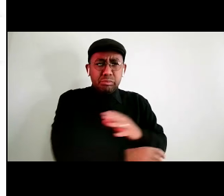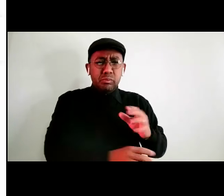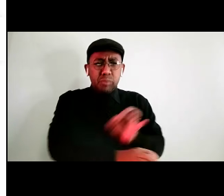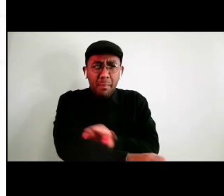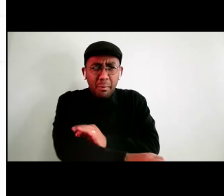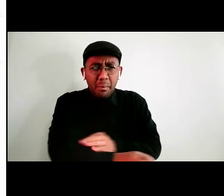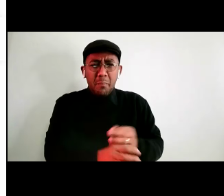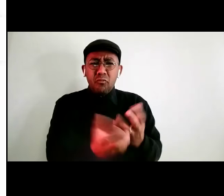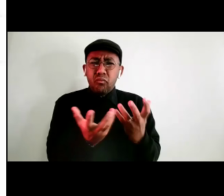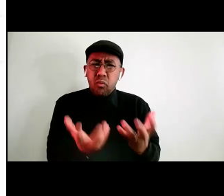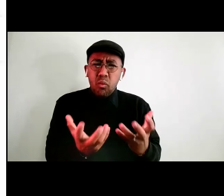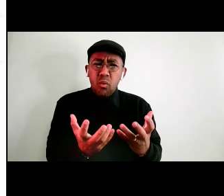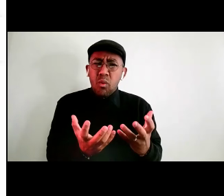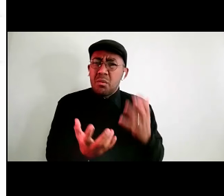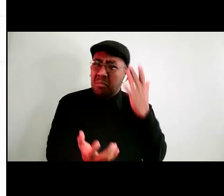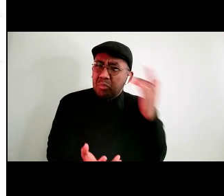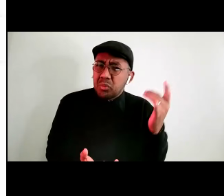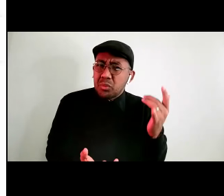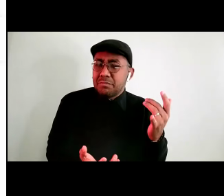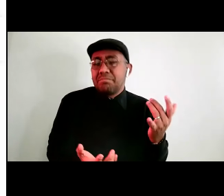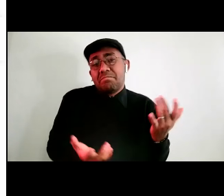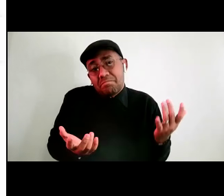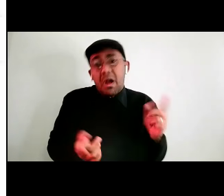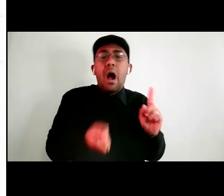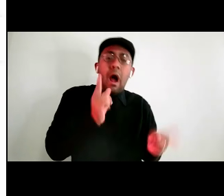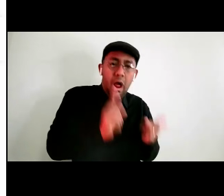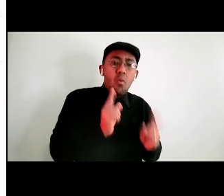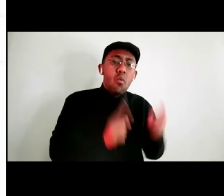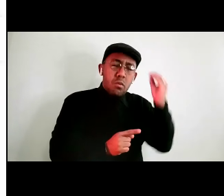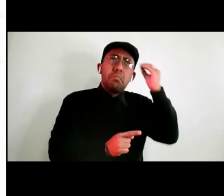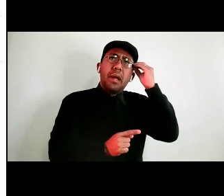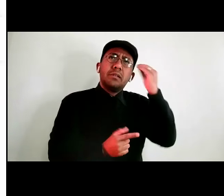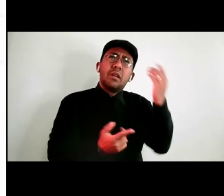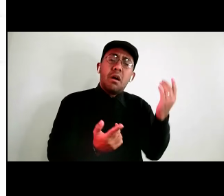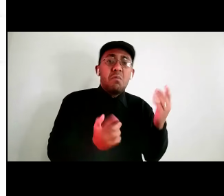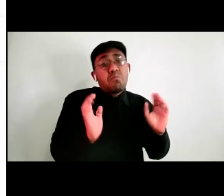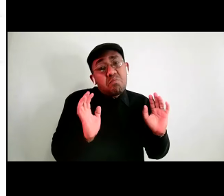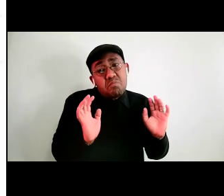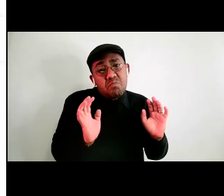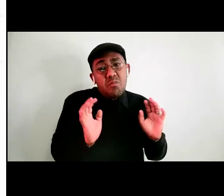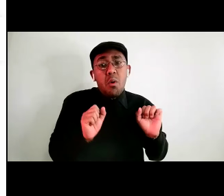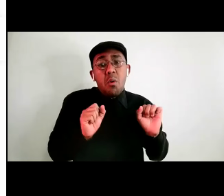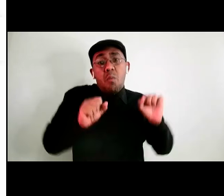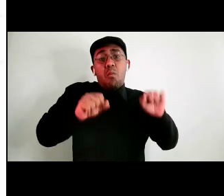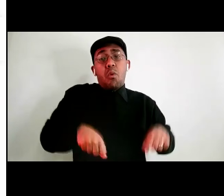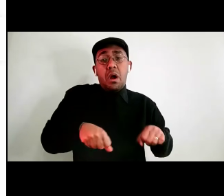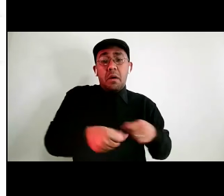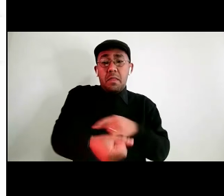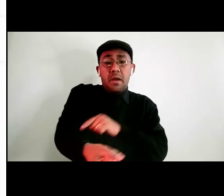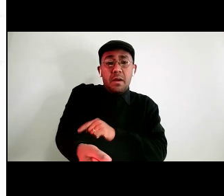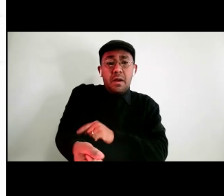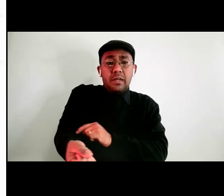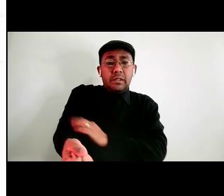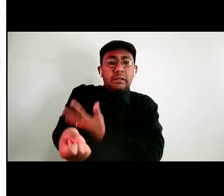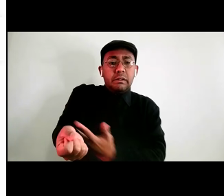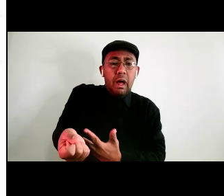como foi observado anteriormente. Uma das hipóteses poderia ser uma mutação inusual que